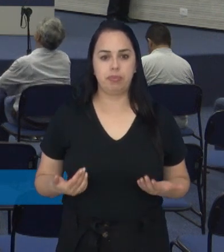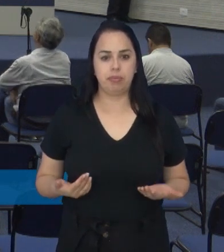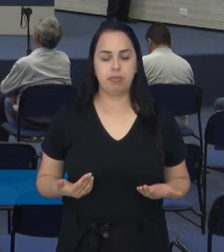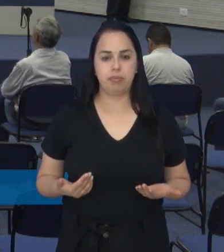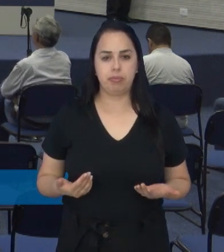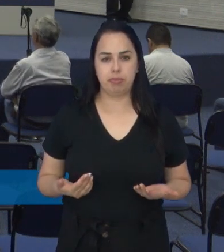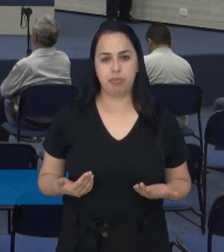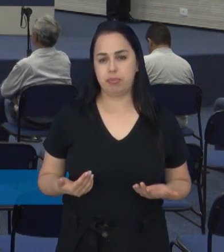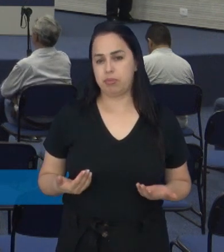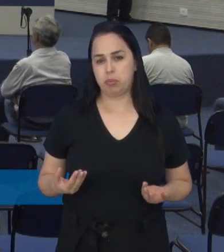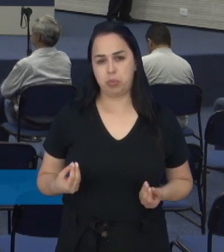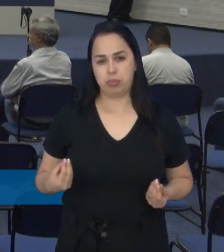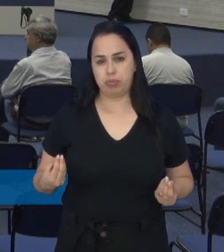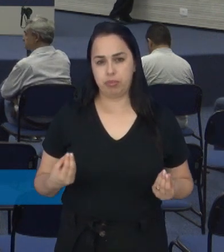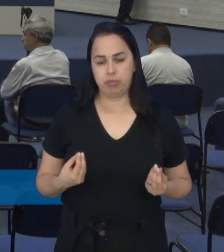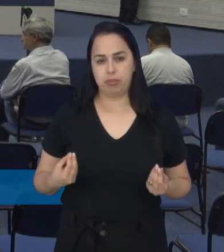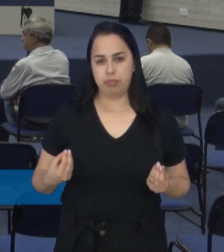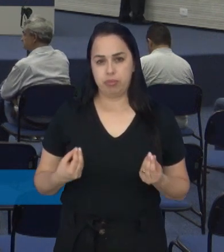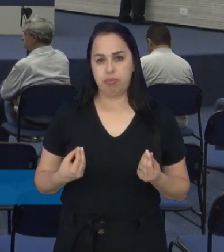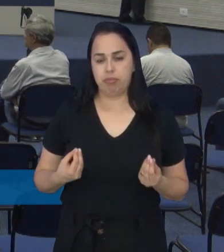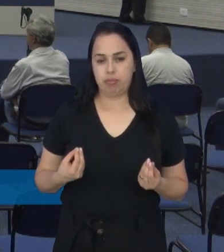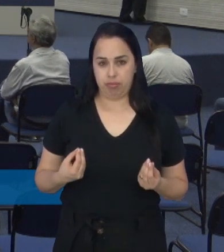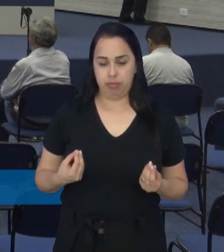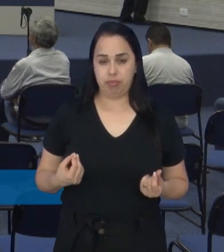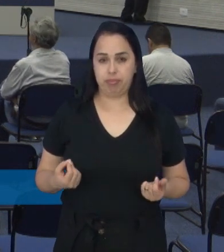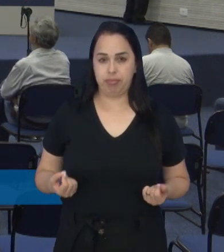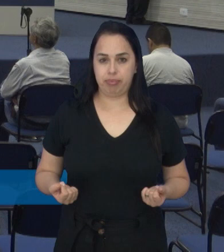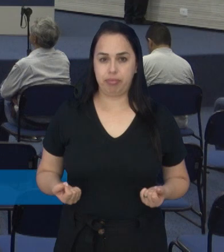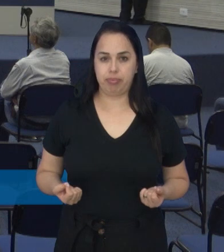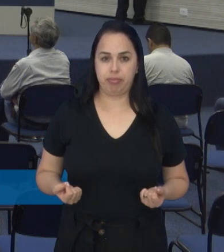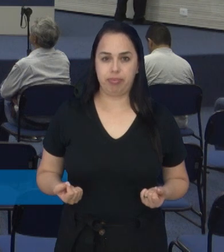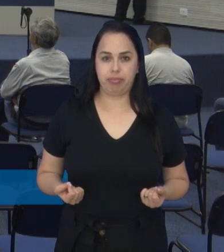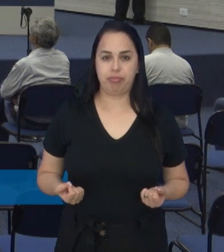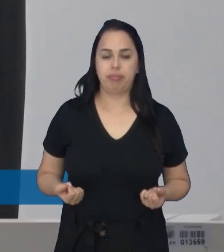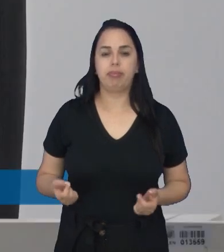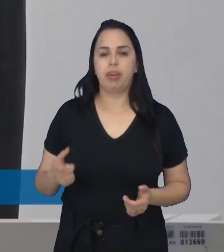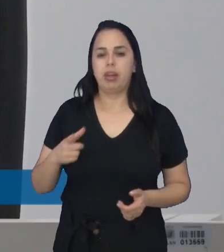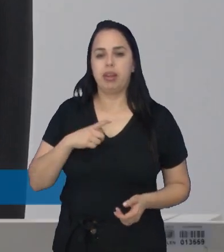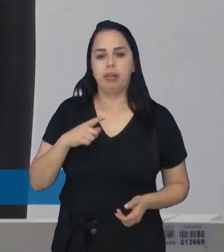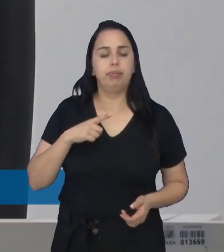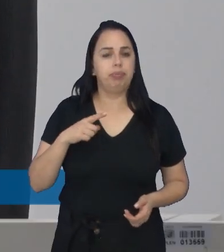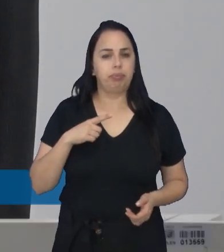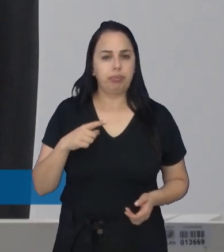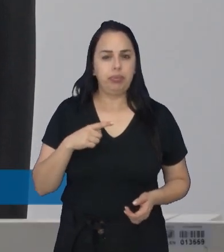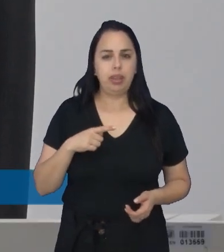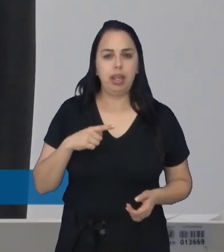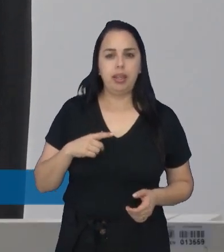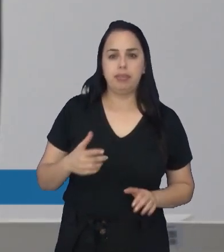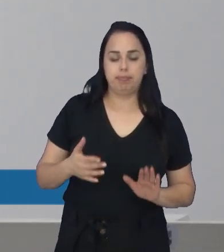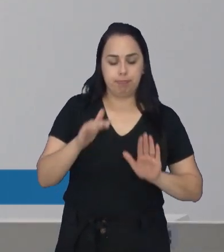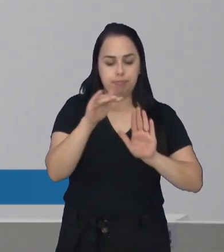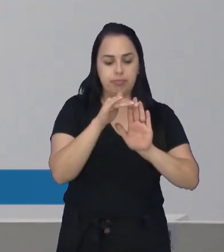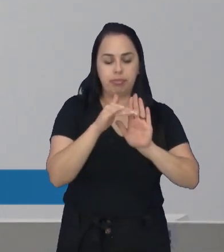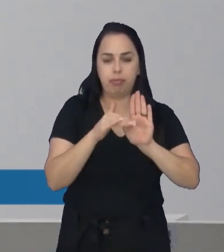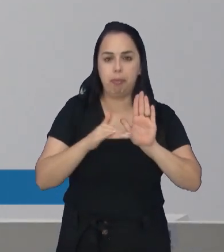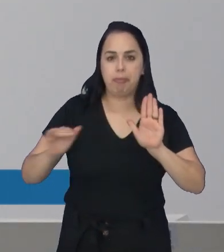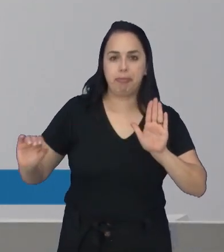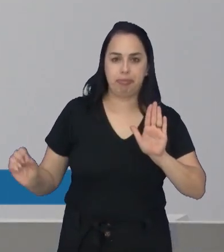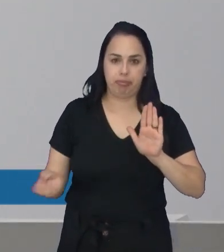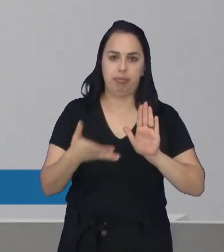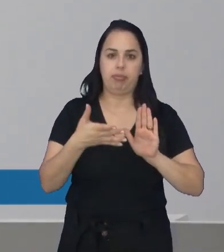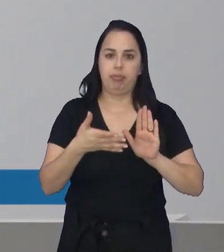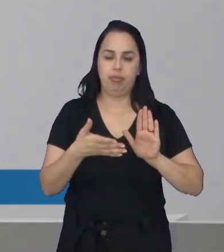é um sistema por assim dizer que tem trazido muita inovação Então